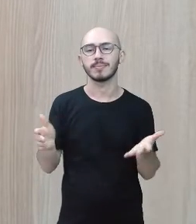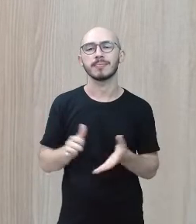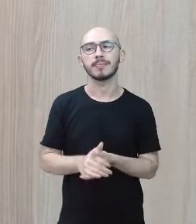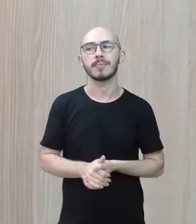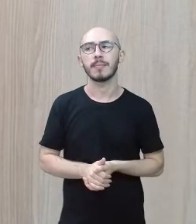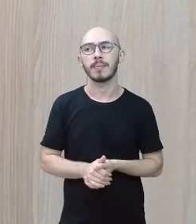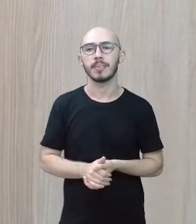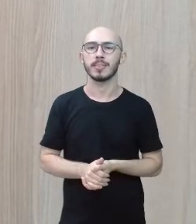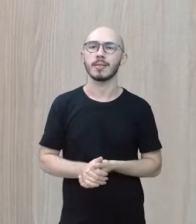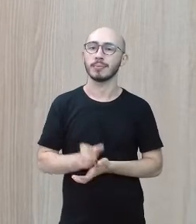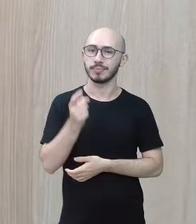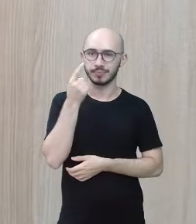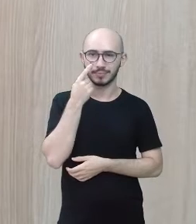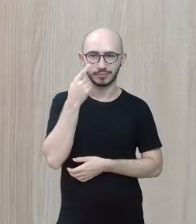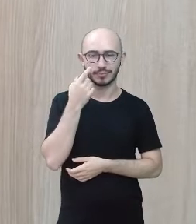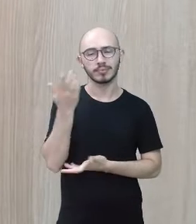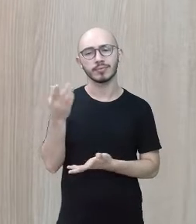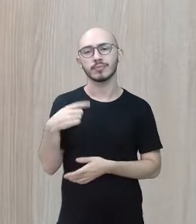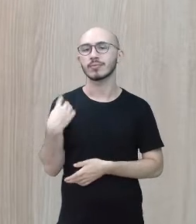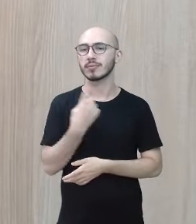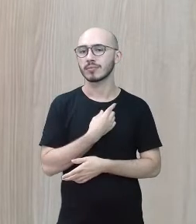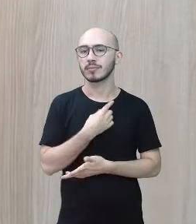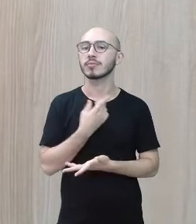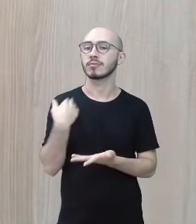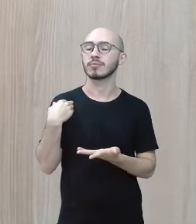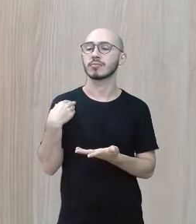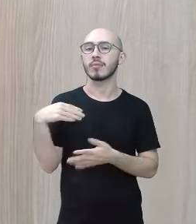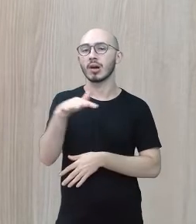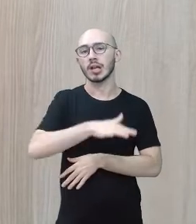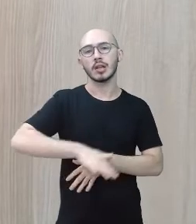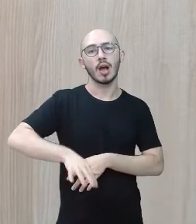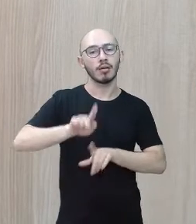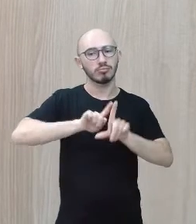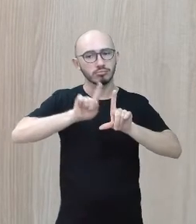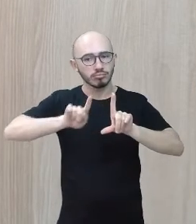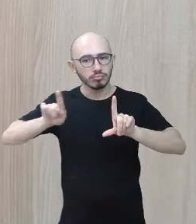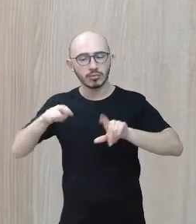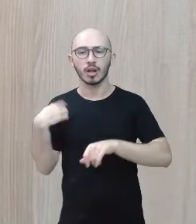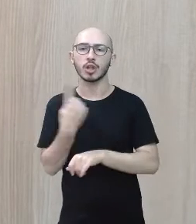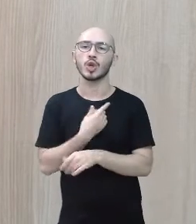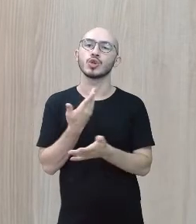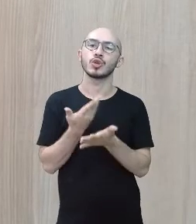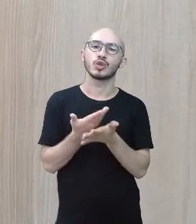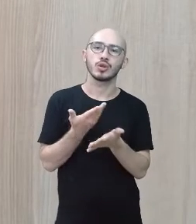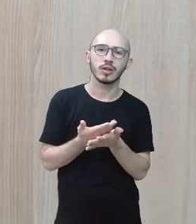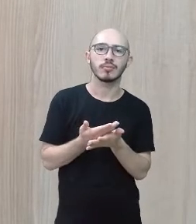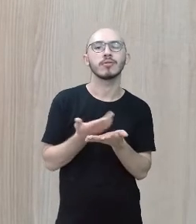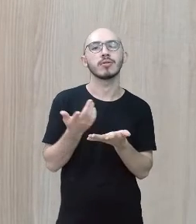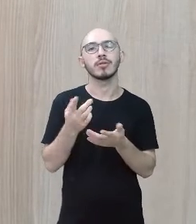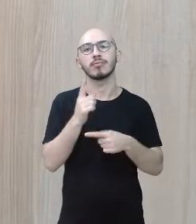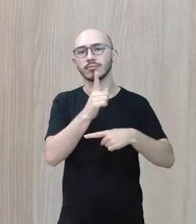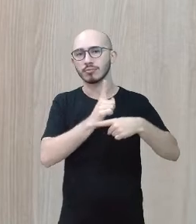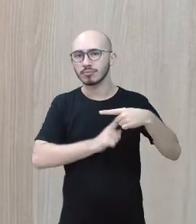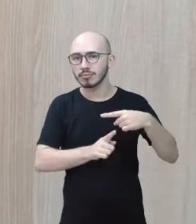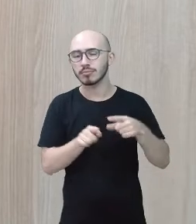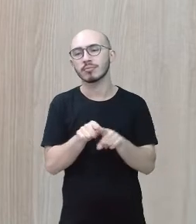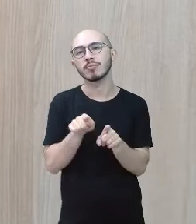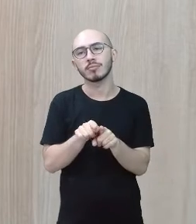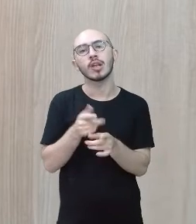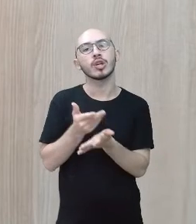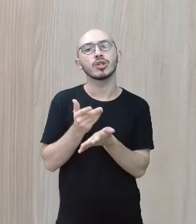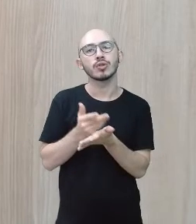Então, tá vendo que a gente está dentro de estatística, mas estamos estudando fração, estamos